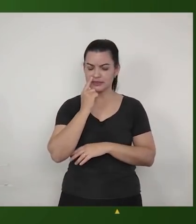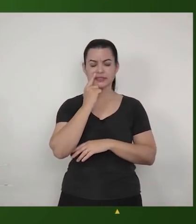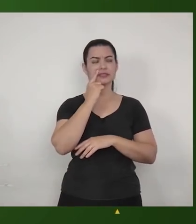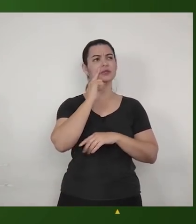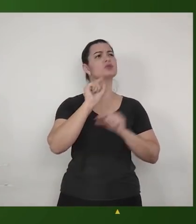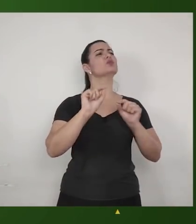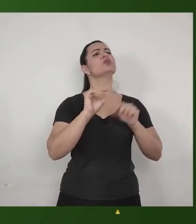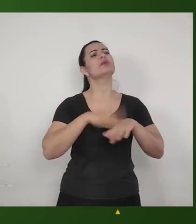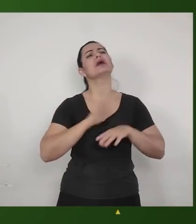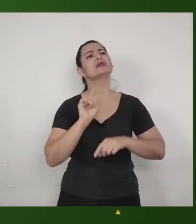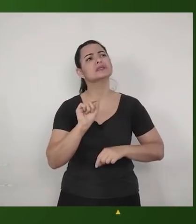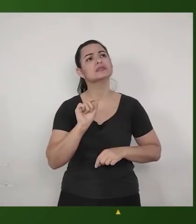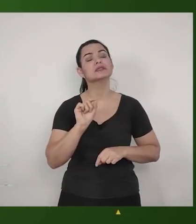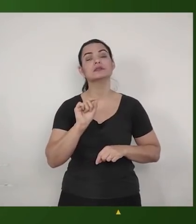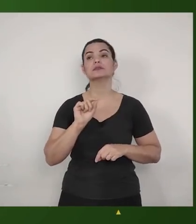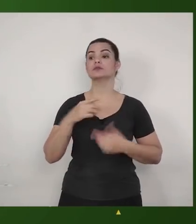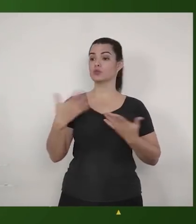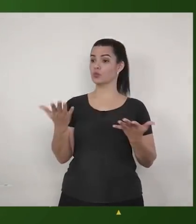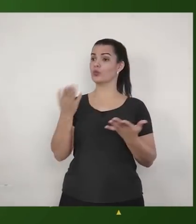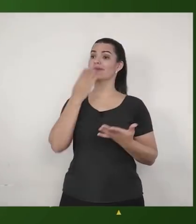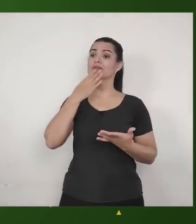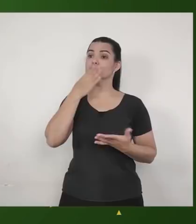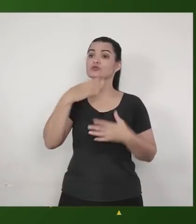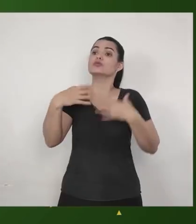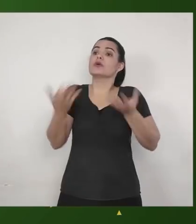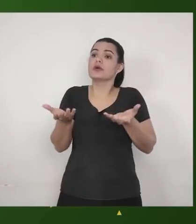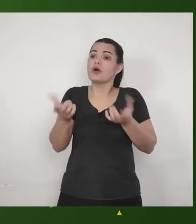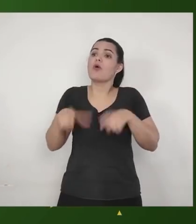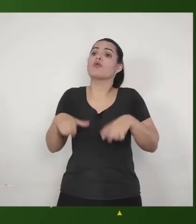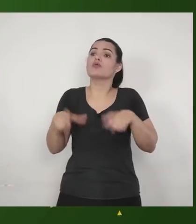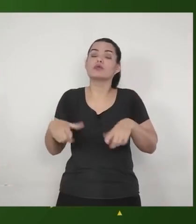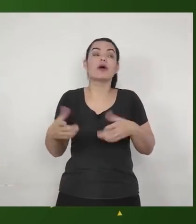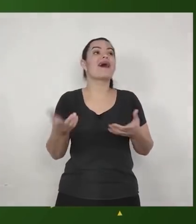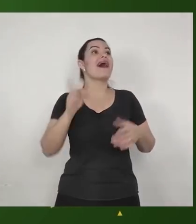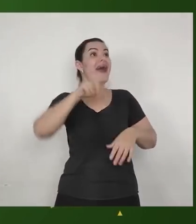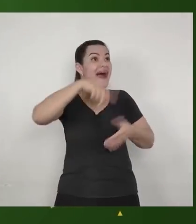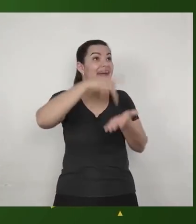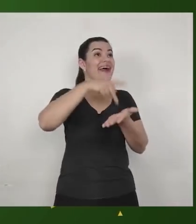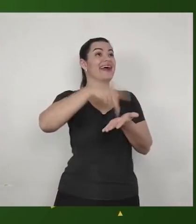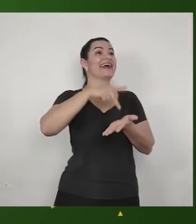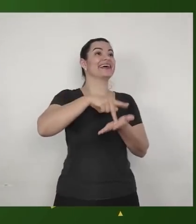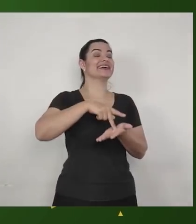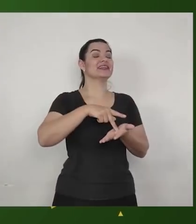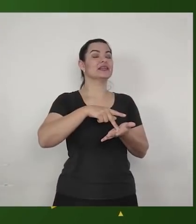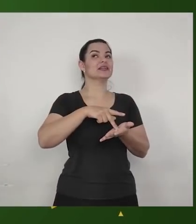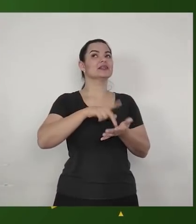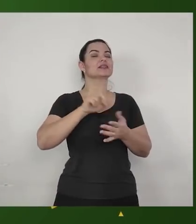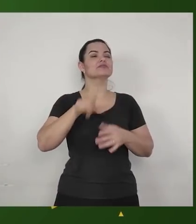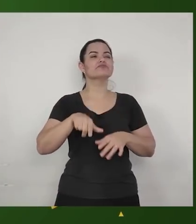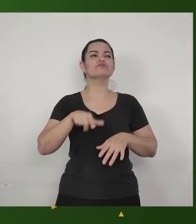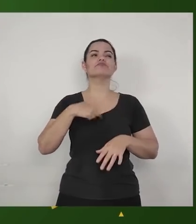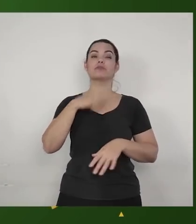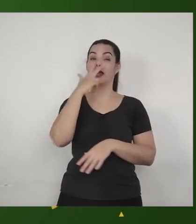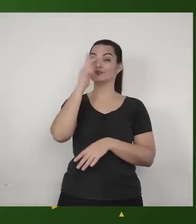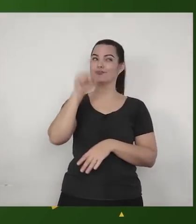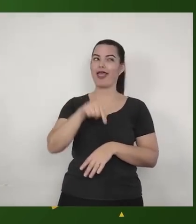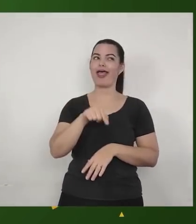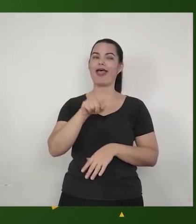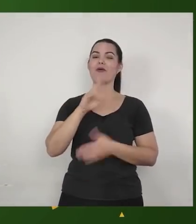mais... O que mais, hein? Cadê o açúcar? Mais açúcar! Isso só pode ser igual a